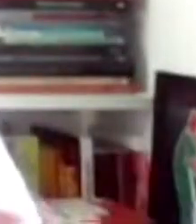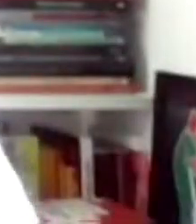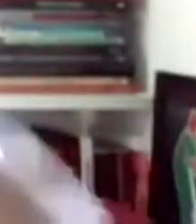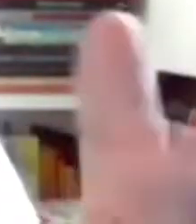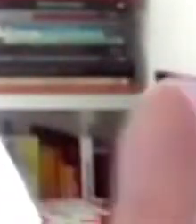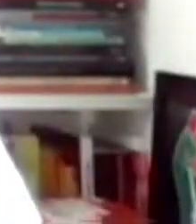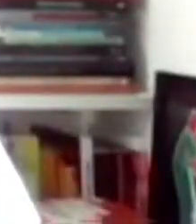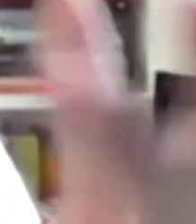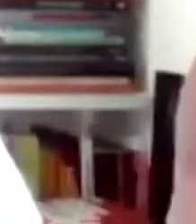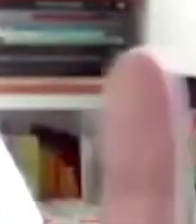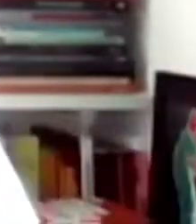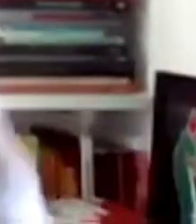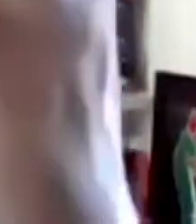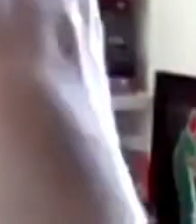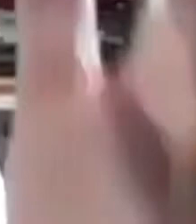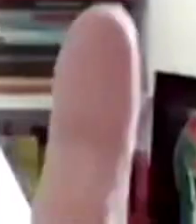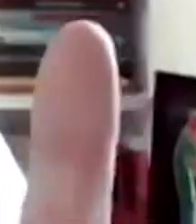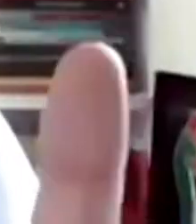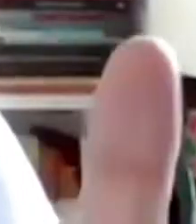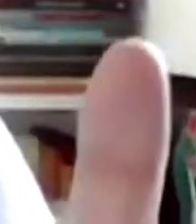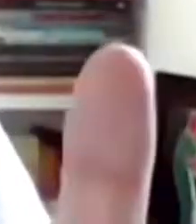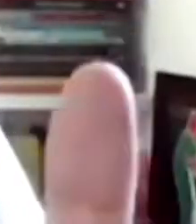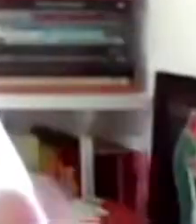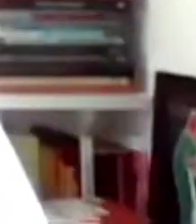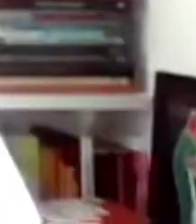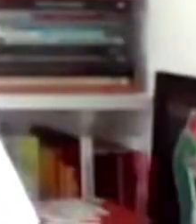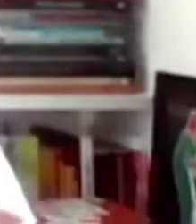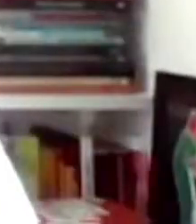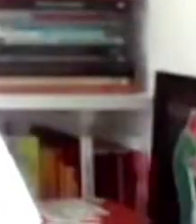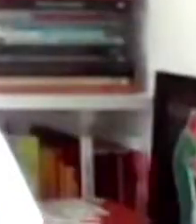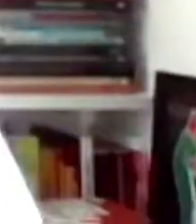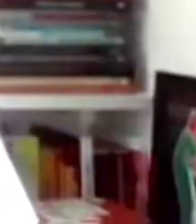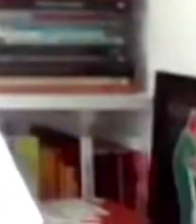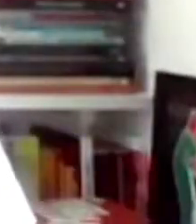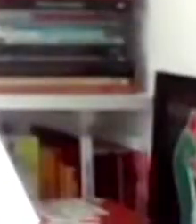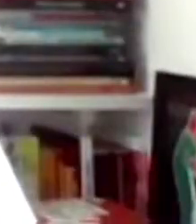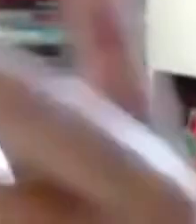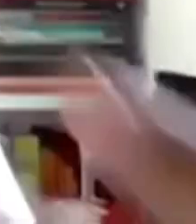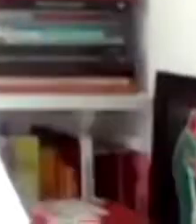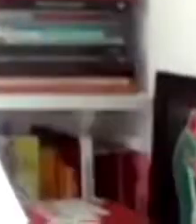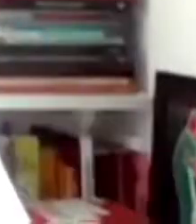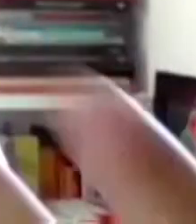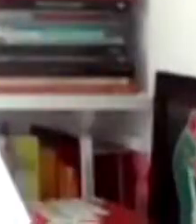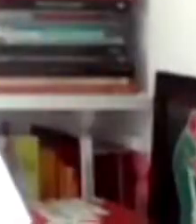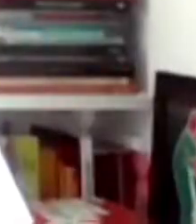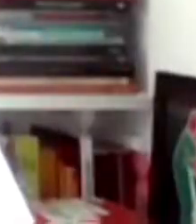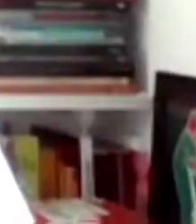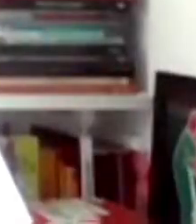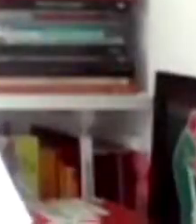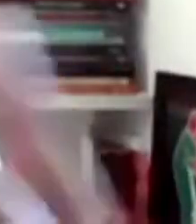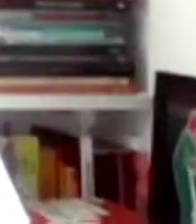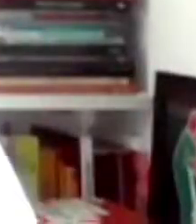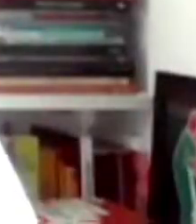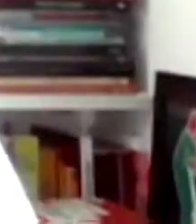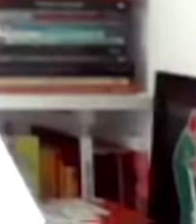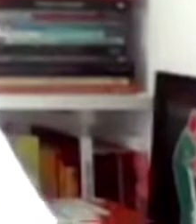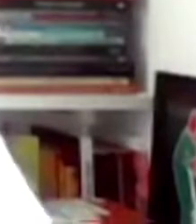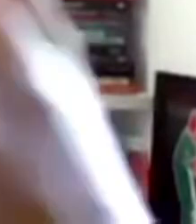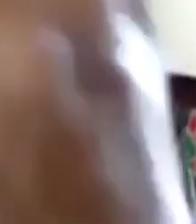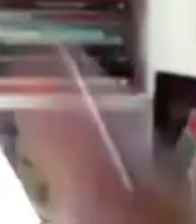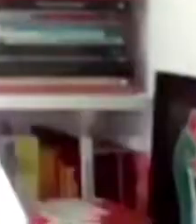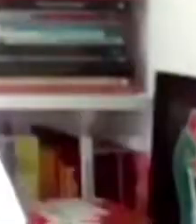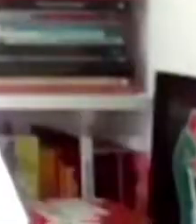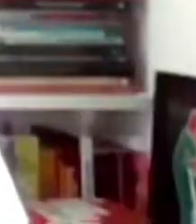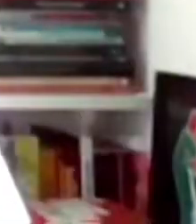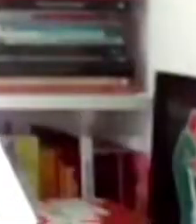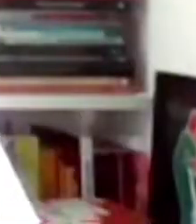faz porque não sabe, porque não quer, né, não conhece, é porque existe uma decisão política de fundo desse modelo de